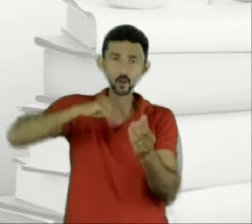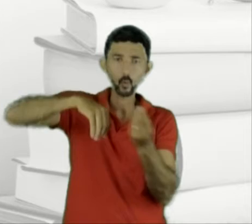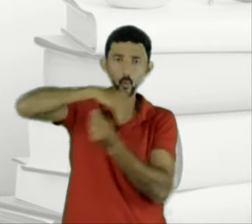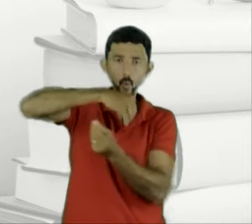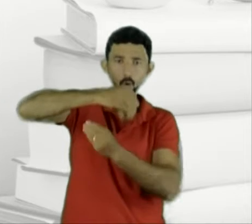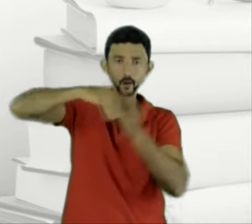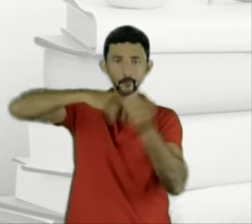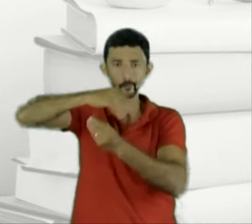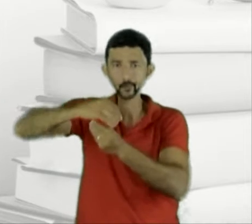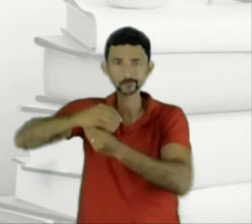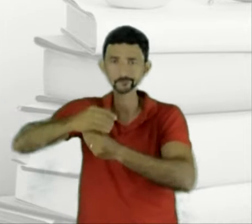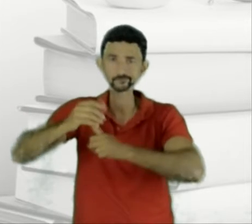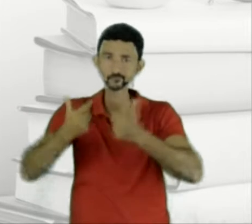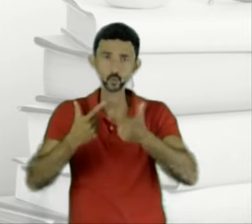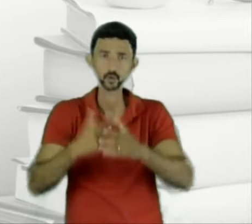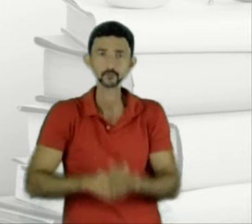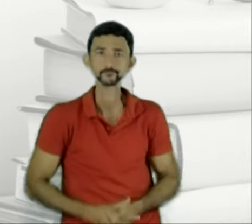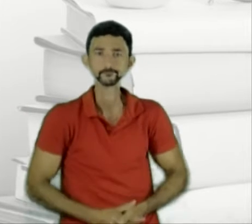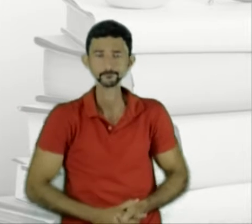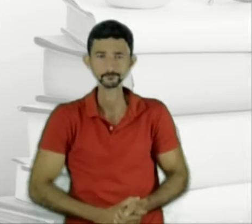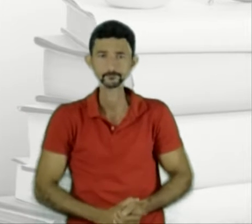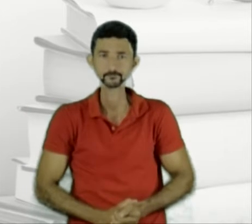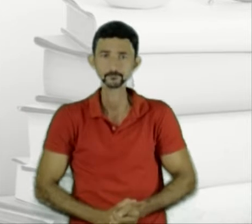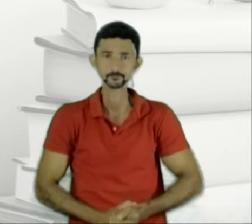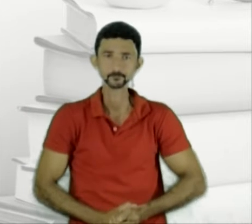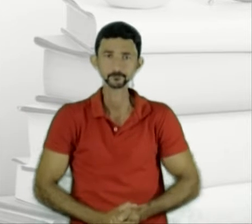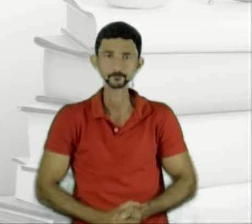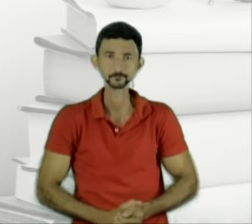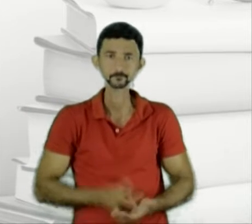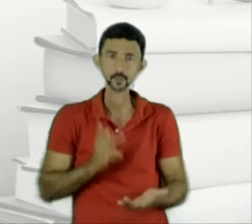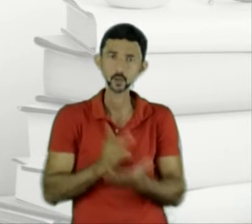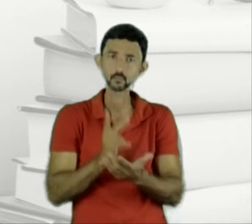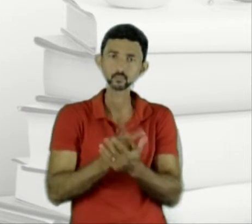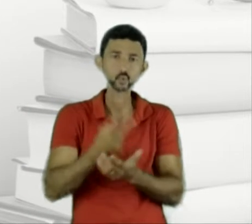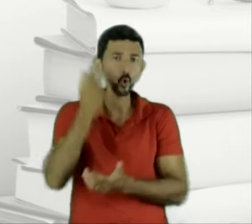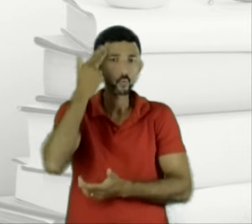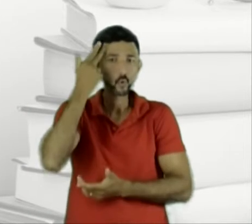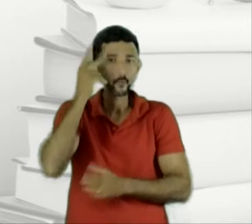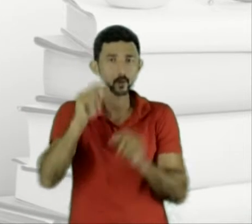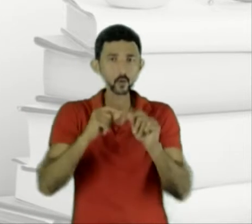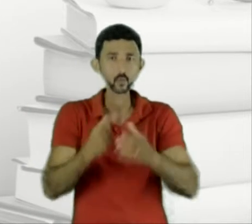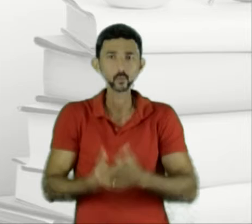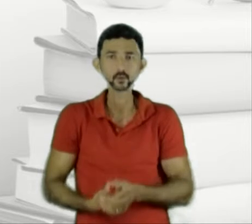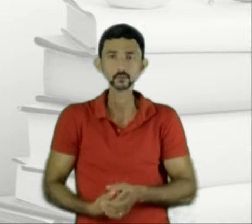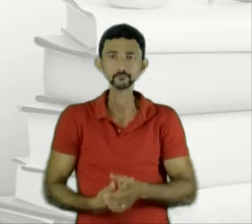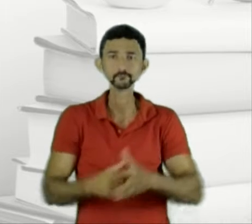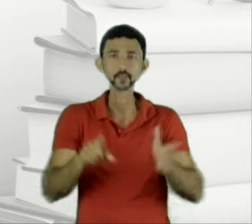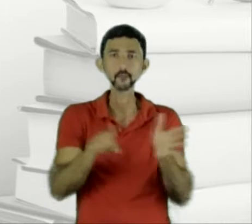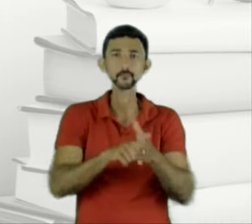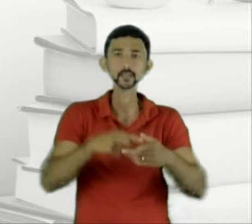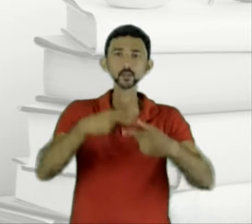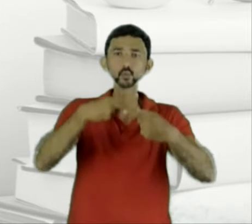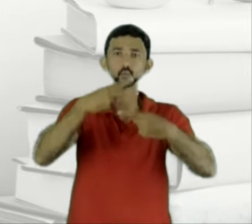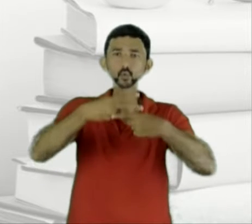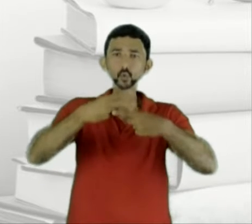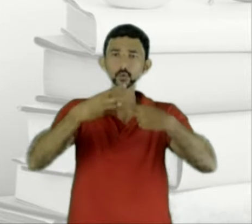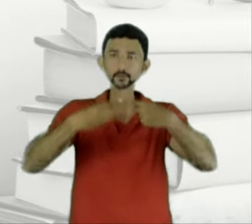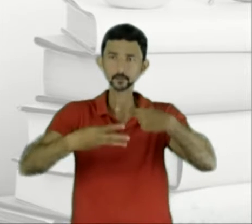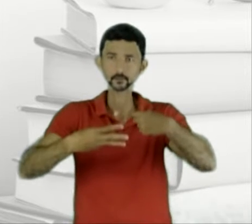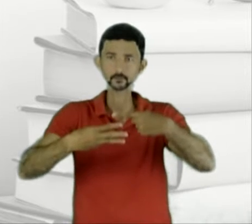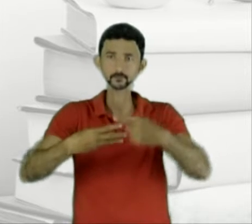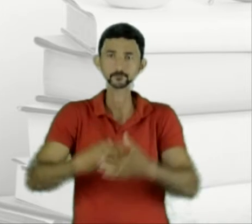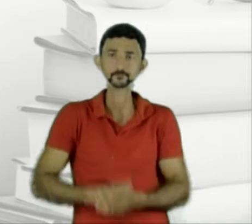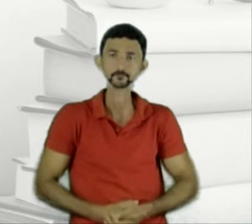fatores não altera o produto, certo? Então, no caso do menos 2/3 B ao quadrado